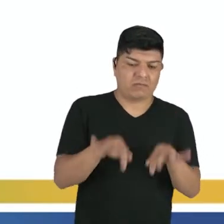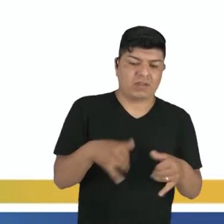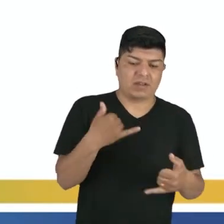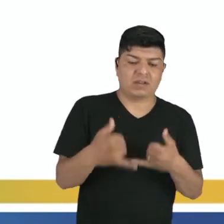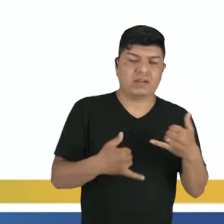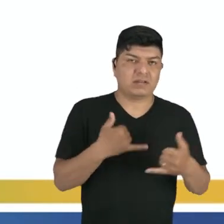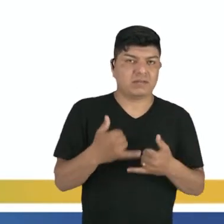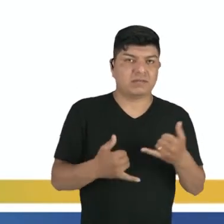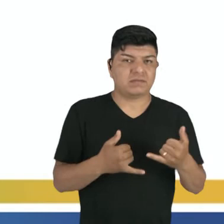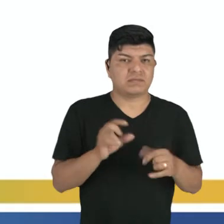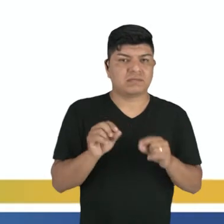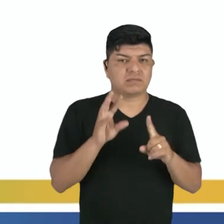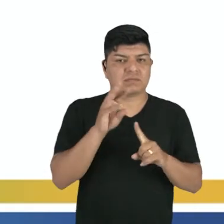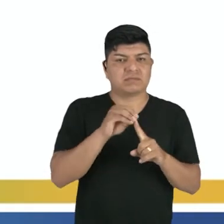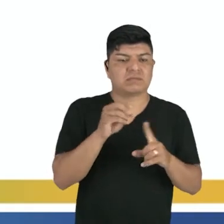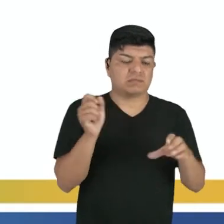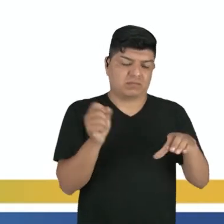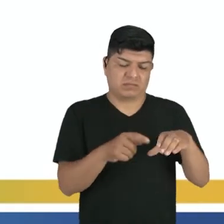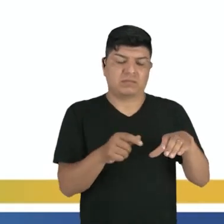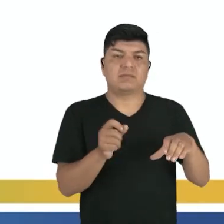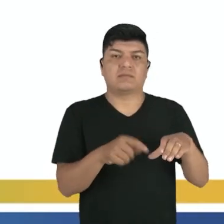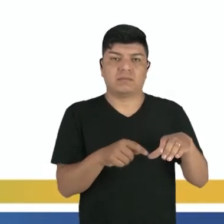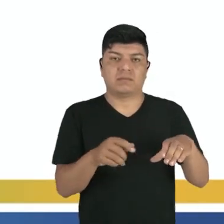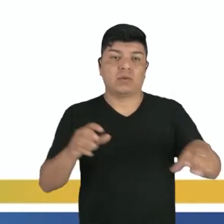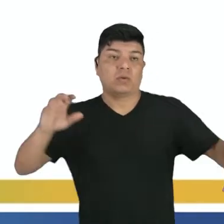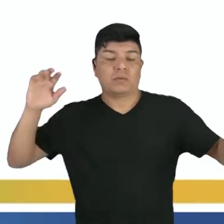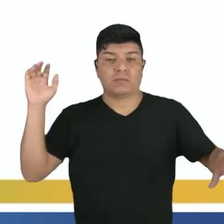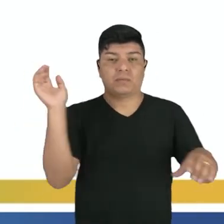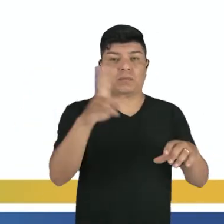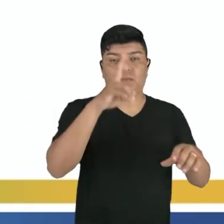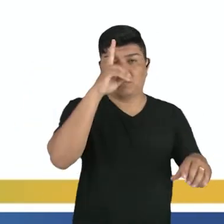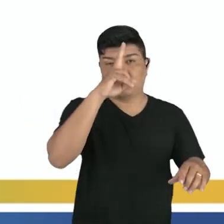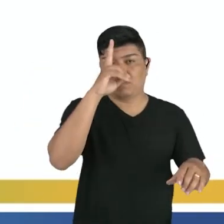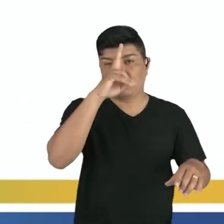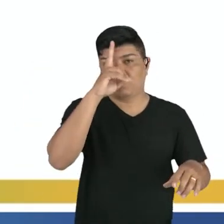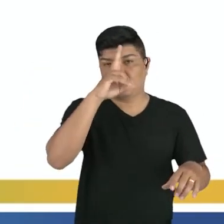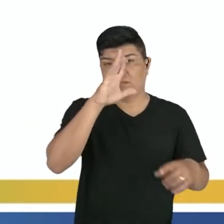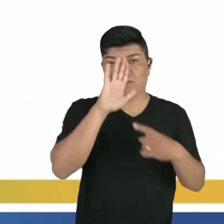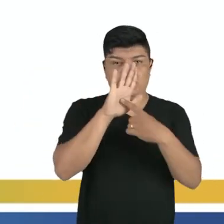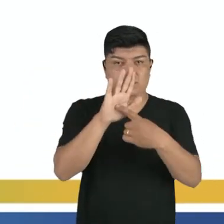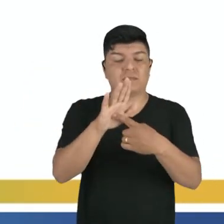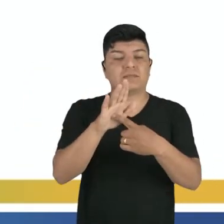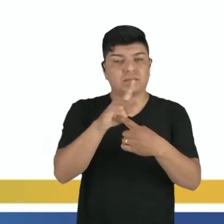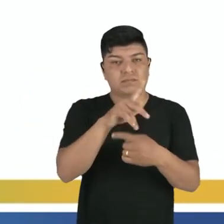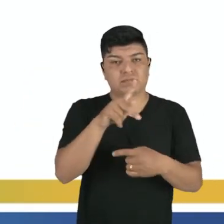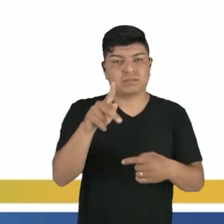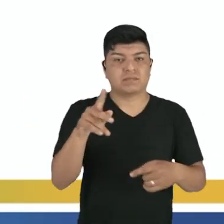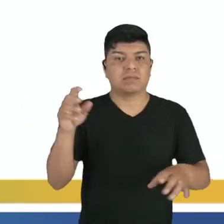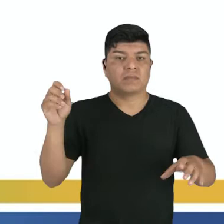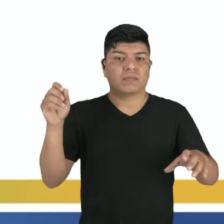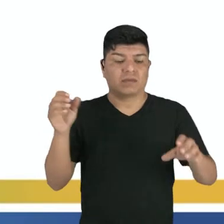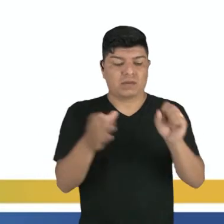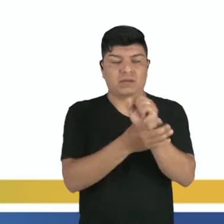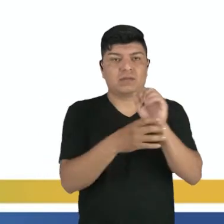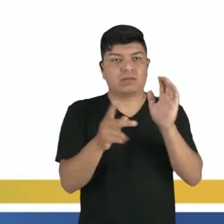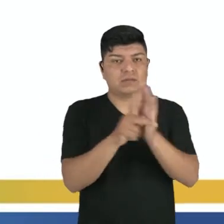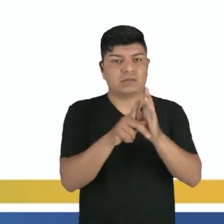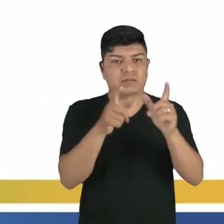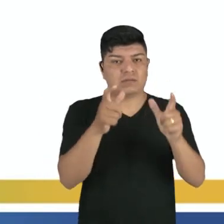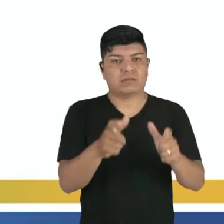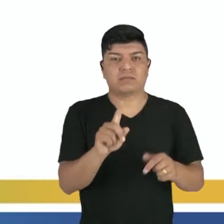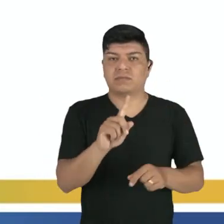jogada ela tem o intuito de fazer o gol você utilizou arremesso não lembro do fundamento do próximo mostrou proteção do próprio